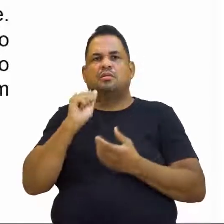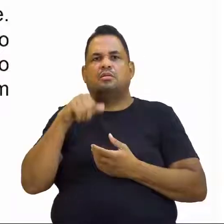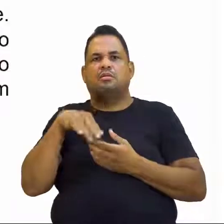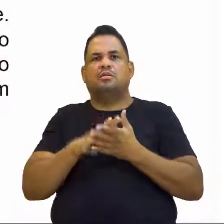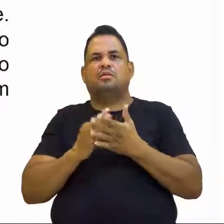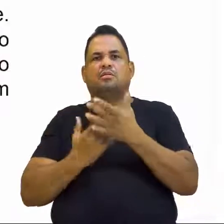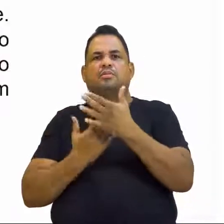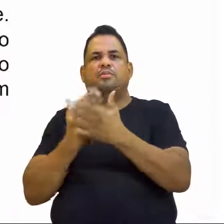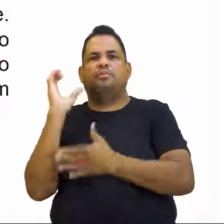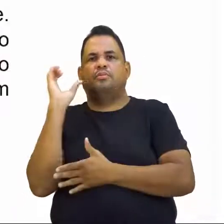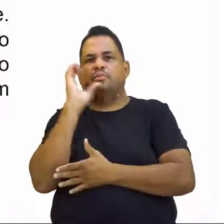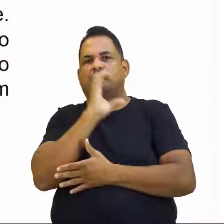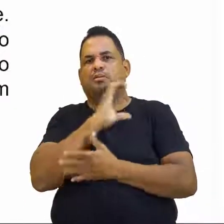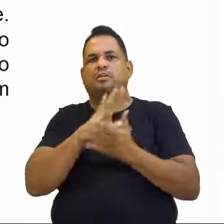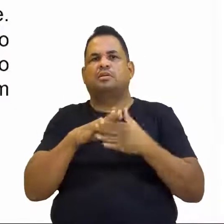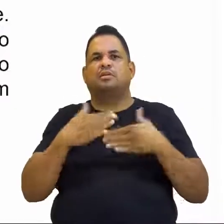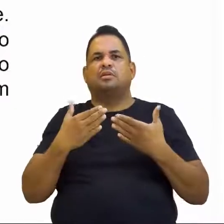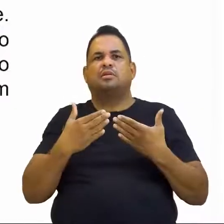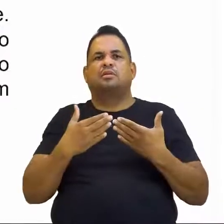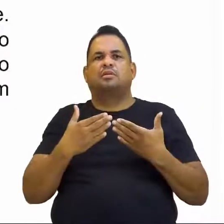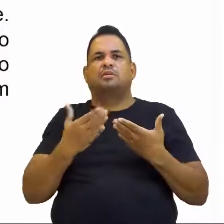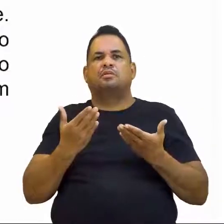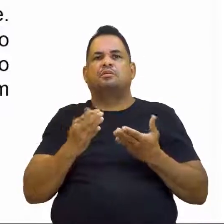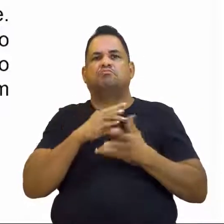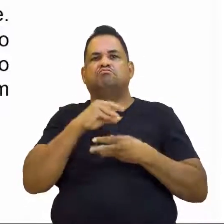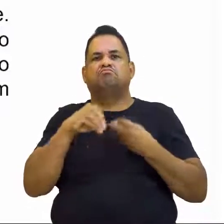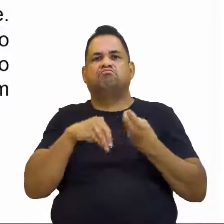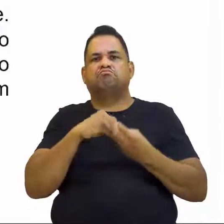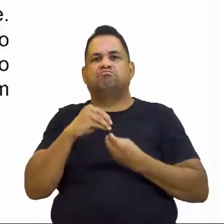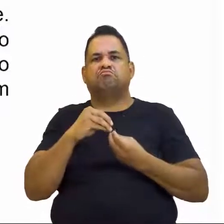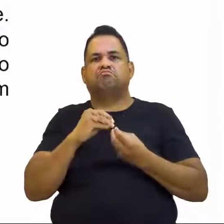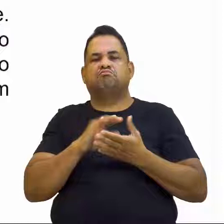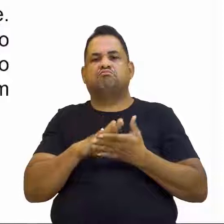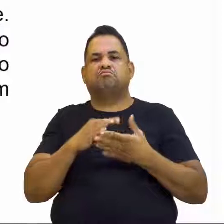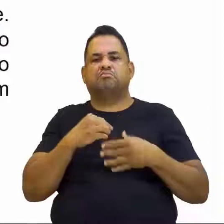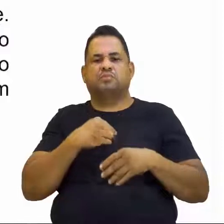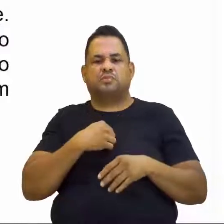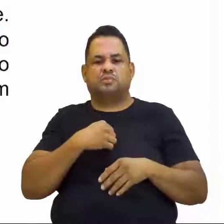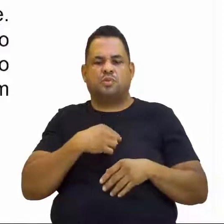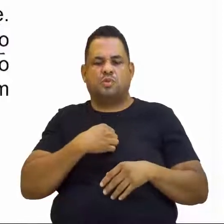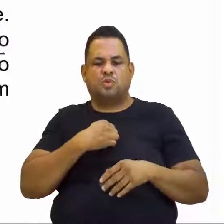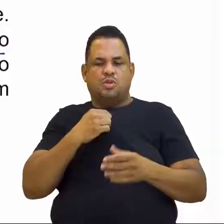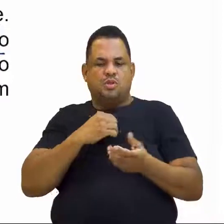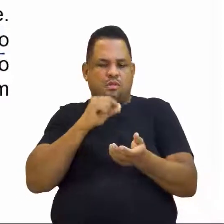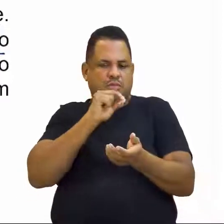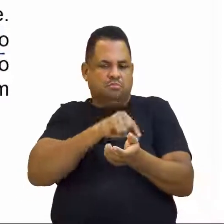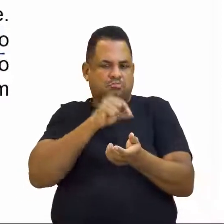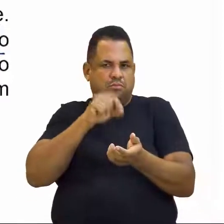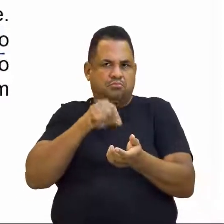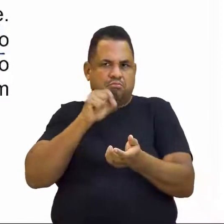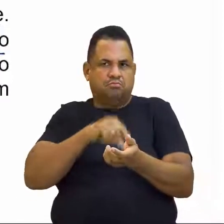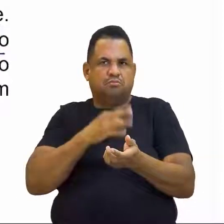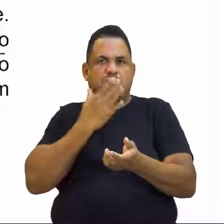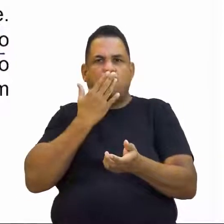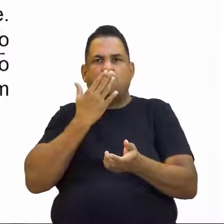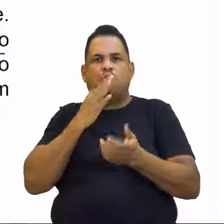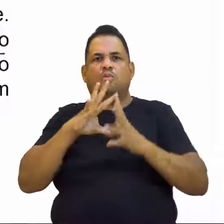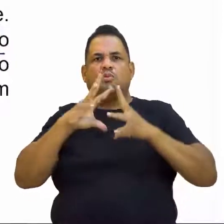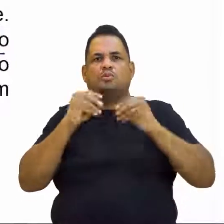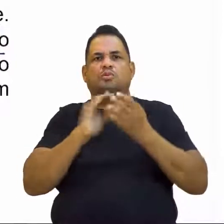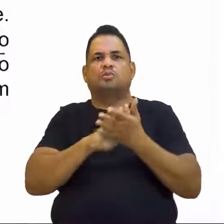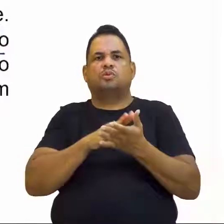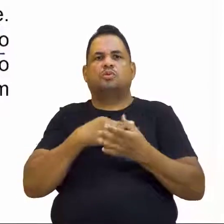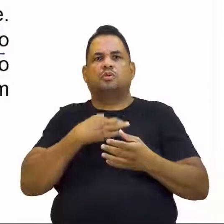evapora rapidamente, assim sendo, mesmo que a solução tenha manchado todo o